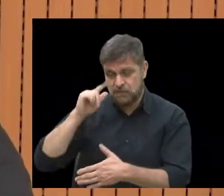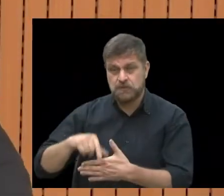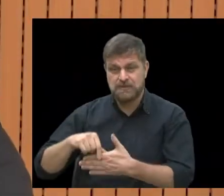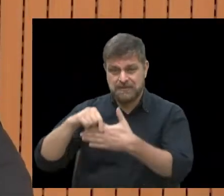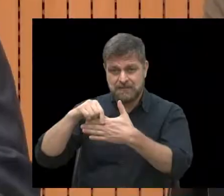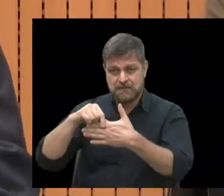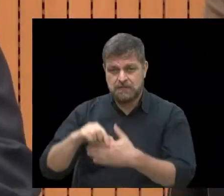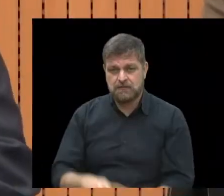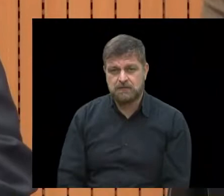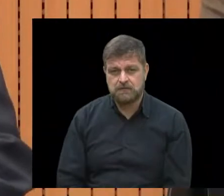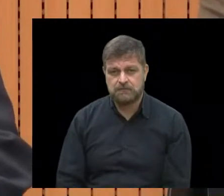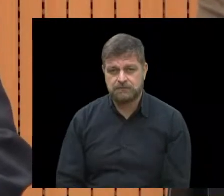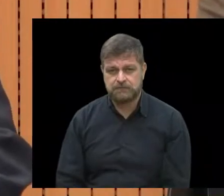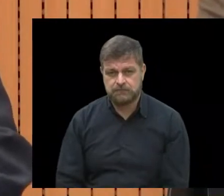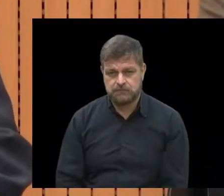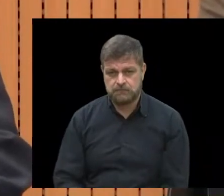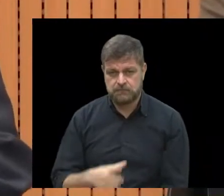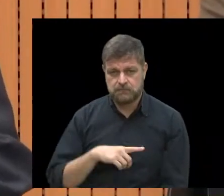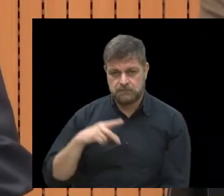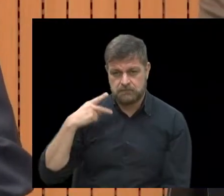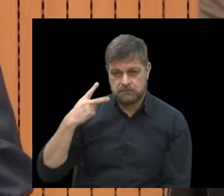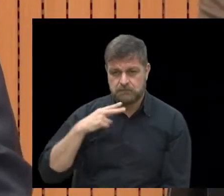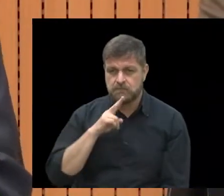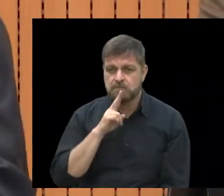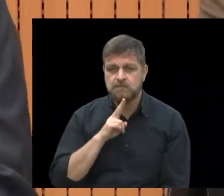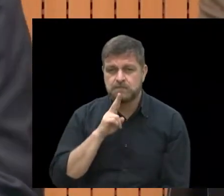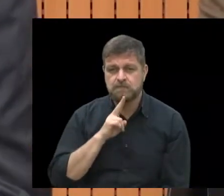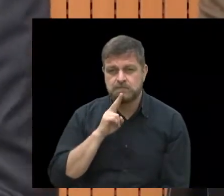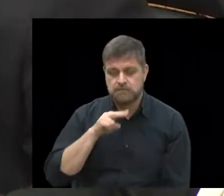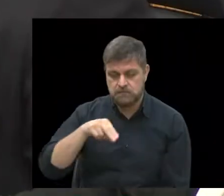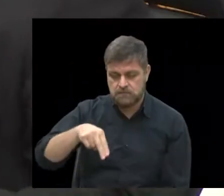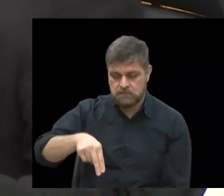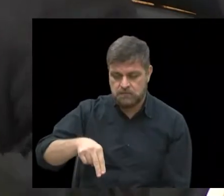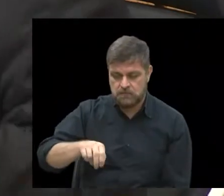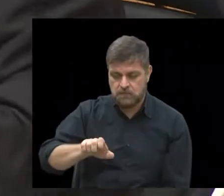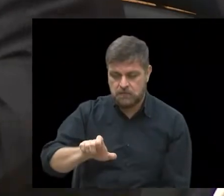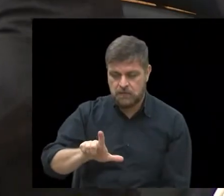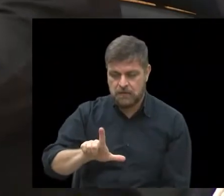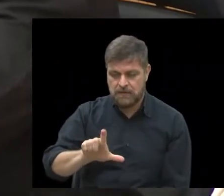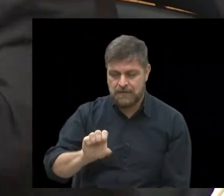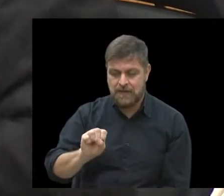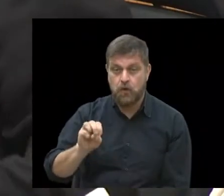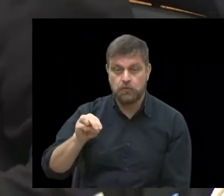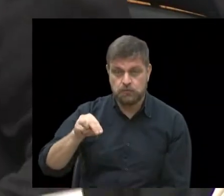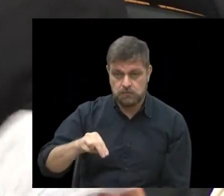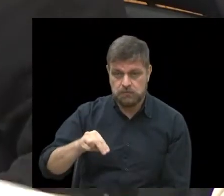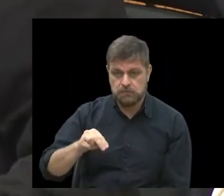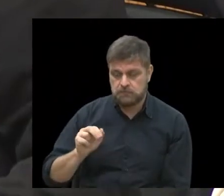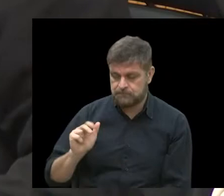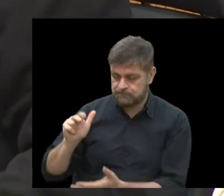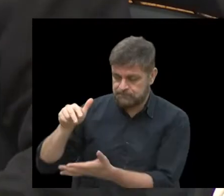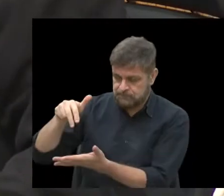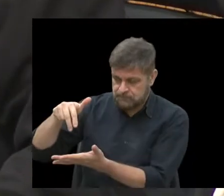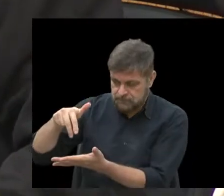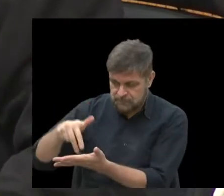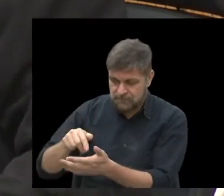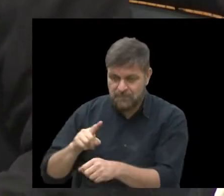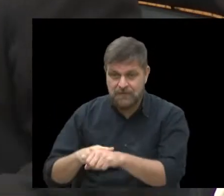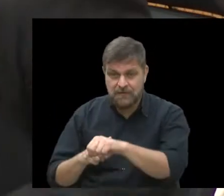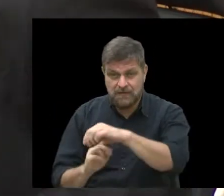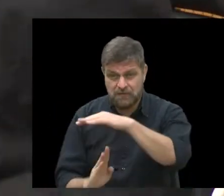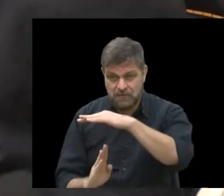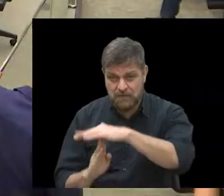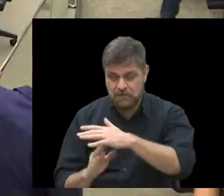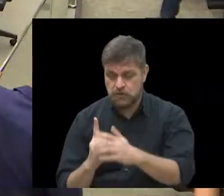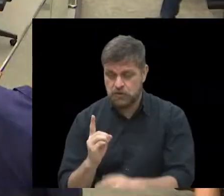liderança. Sim, senhor presidente. O vereador Nelson Rostre. Vereador Nelson Rostre, Vossa Excelência tem a tribuna por até 10